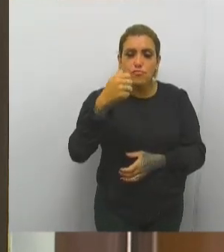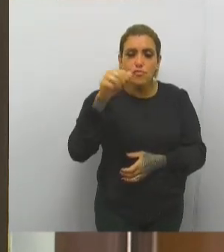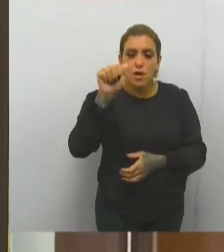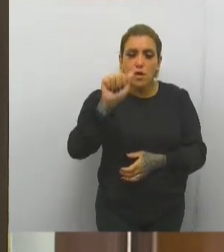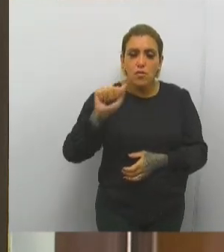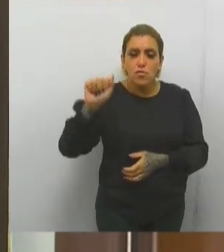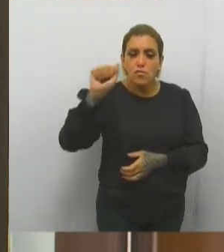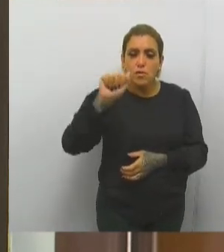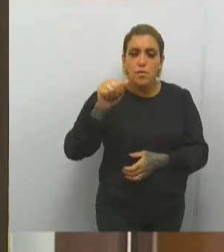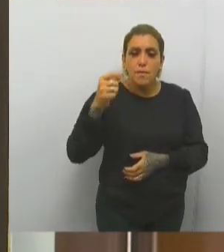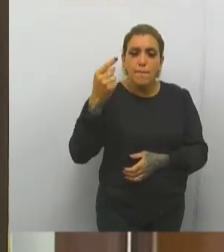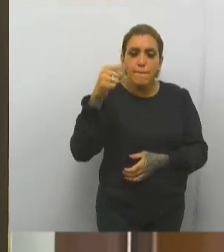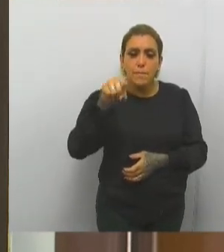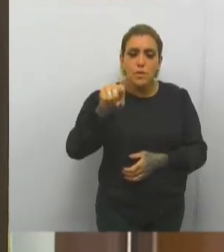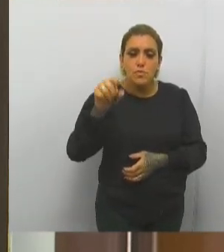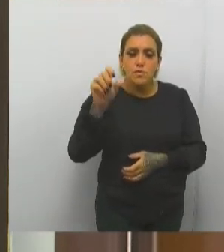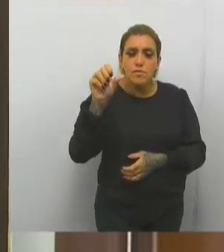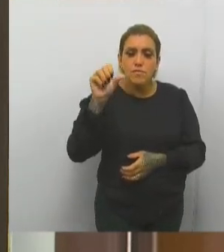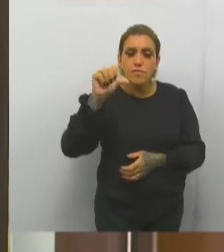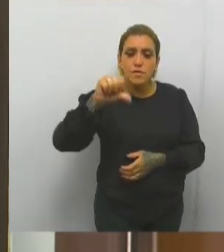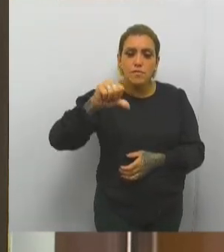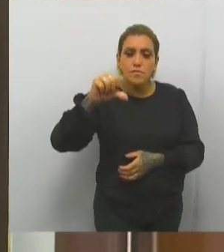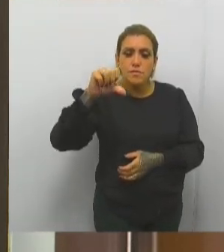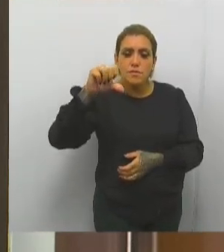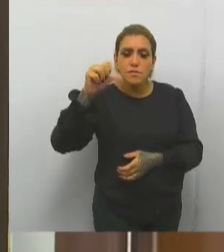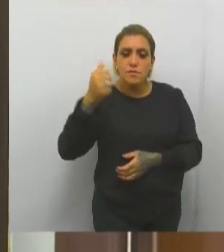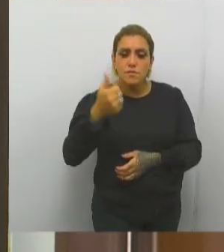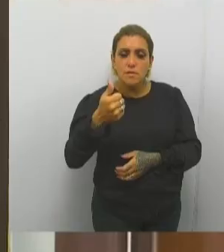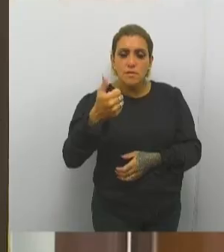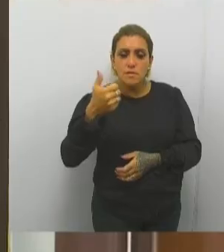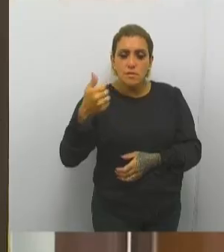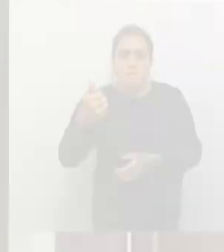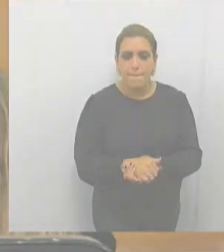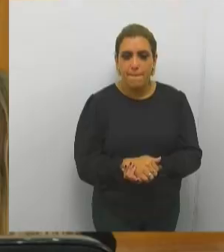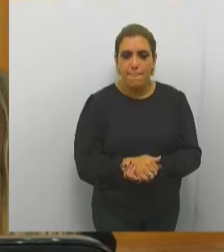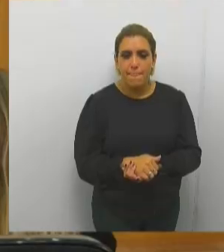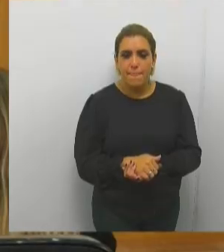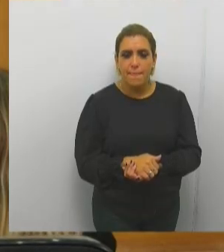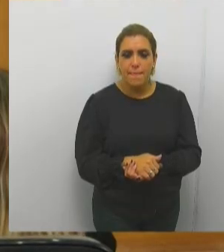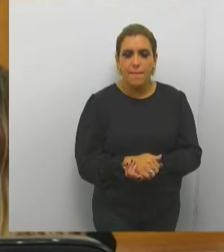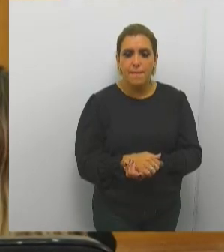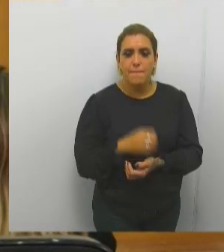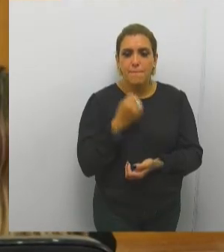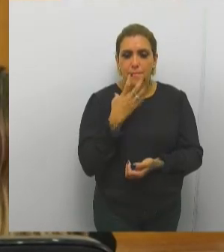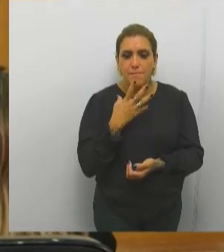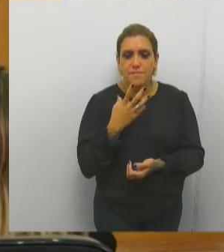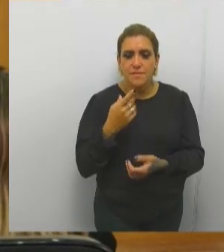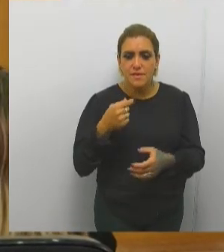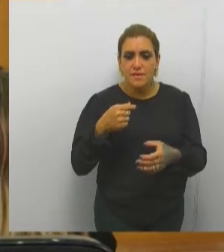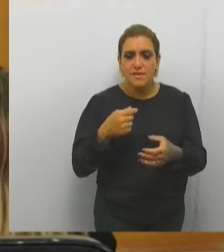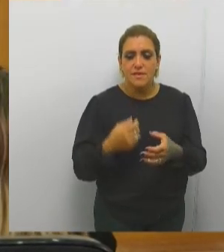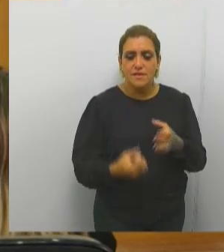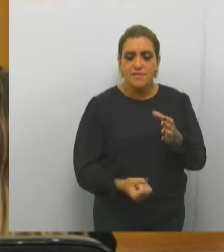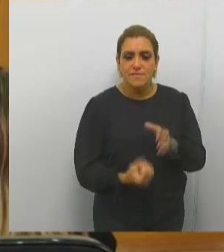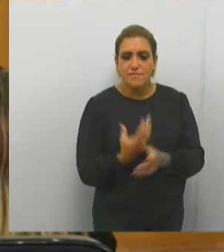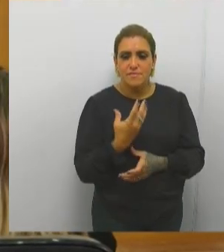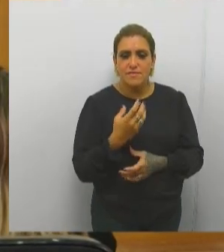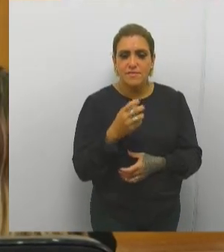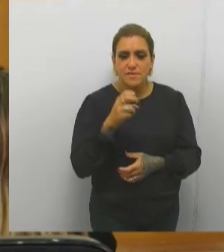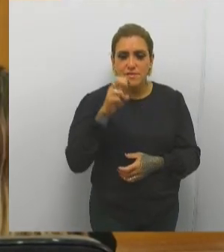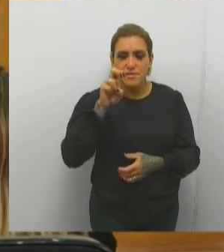1966, pelo trovador. Bom, Ele fundou o BT há